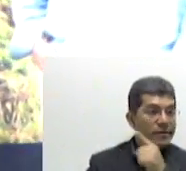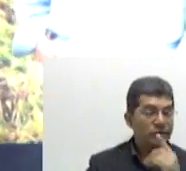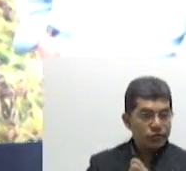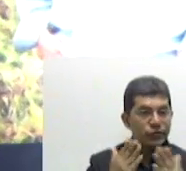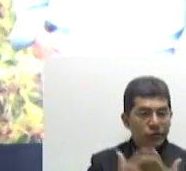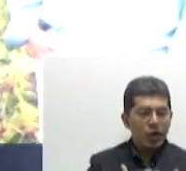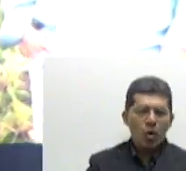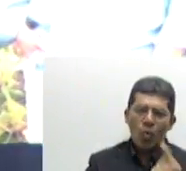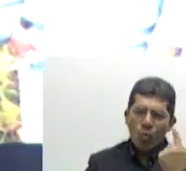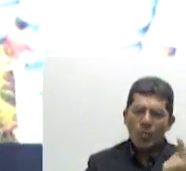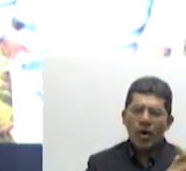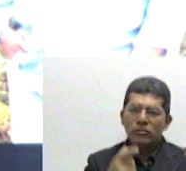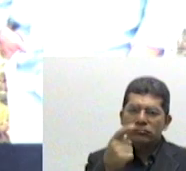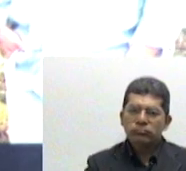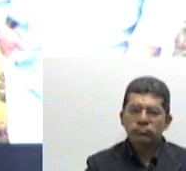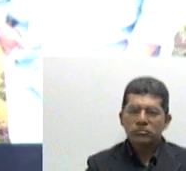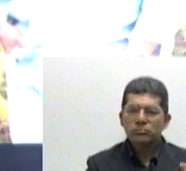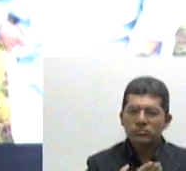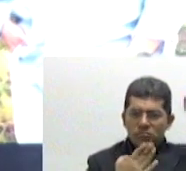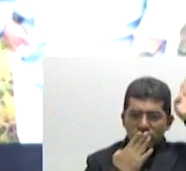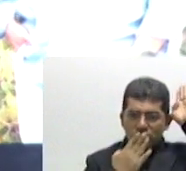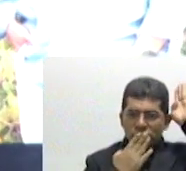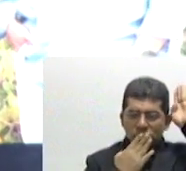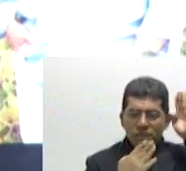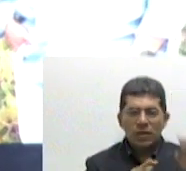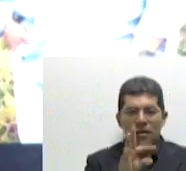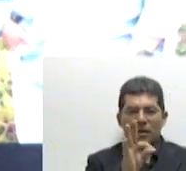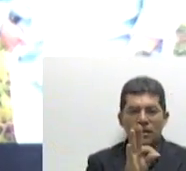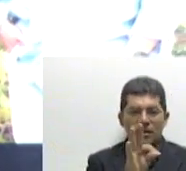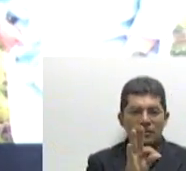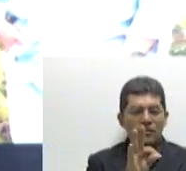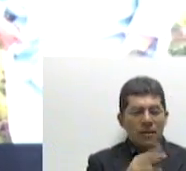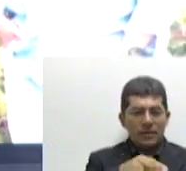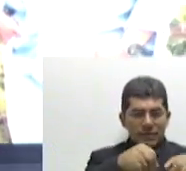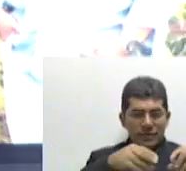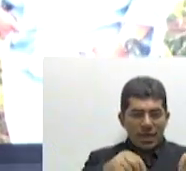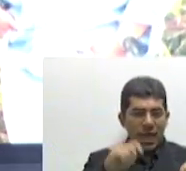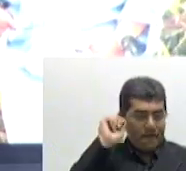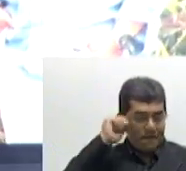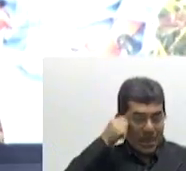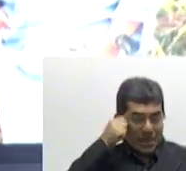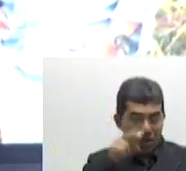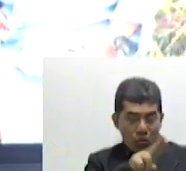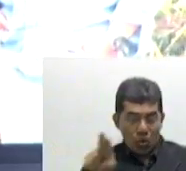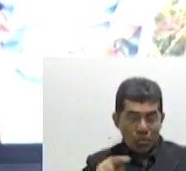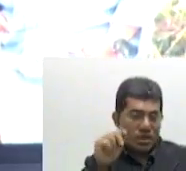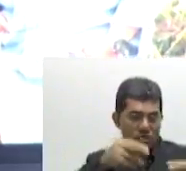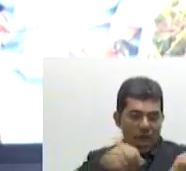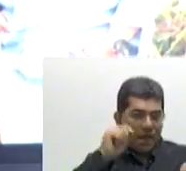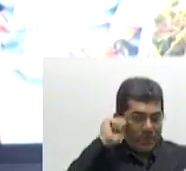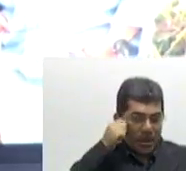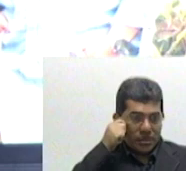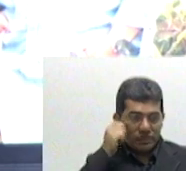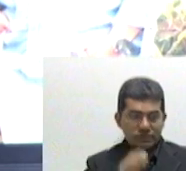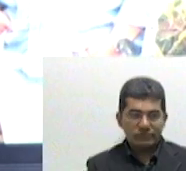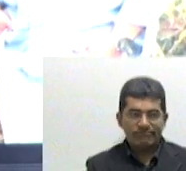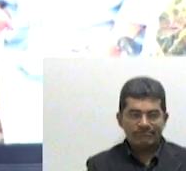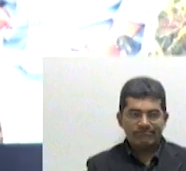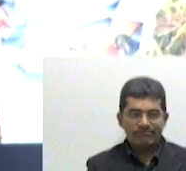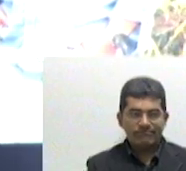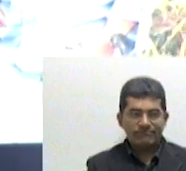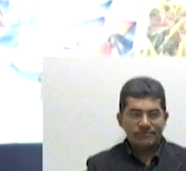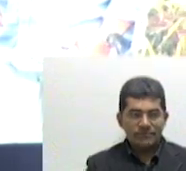O local foi abandonado e a vegetação tomou conta da estrutura. As lideranças locais já cobraram da